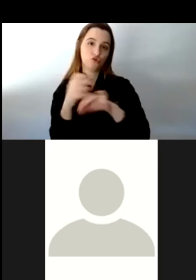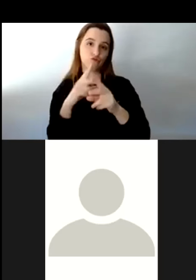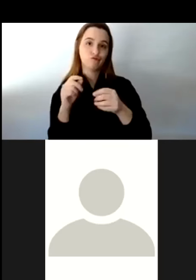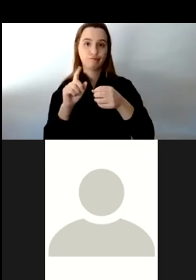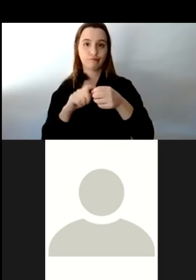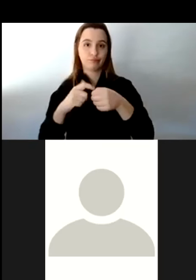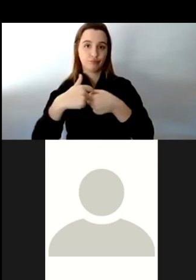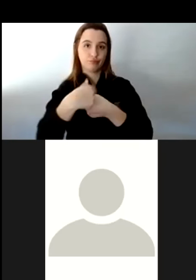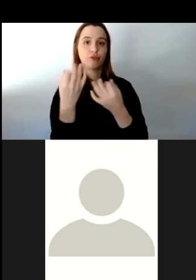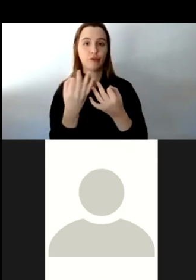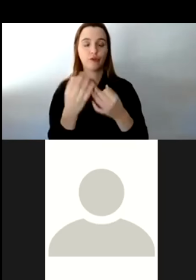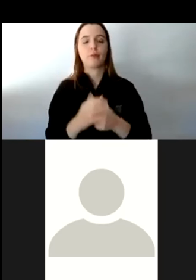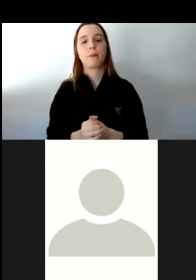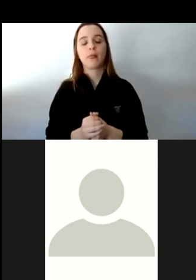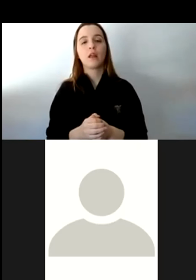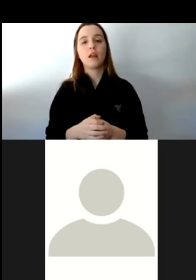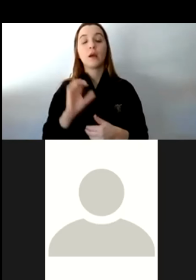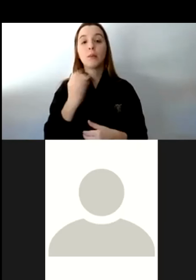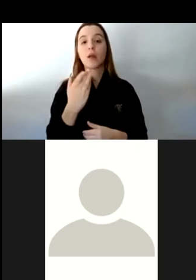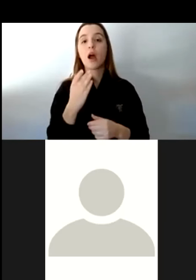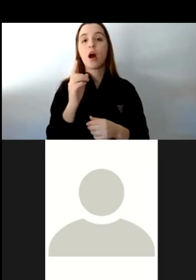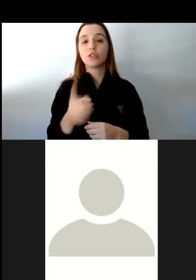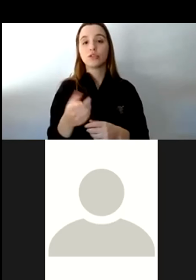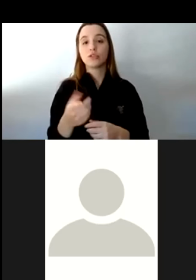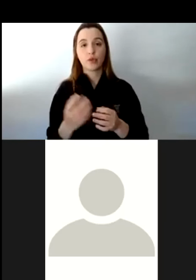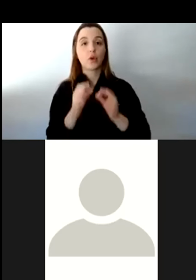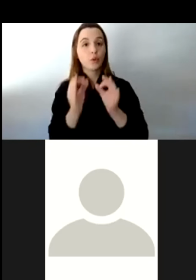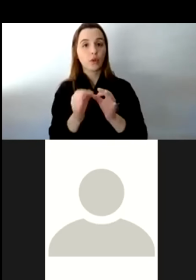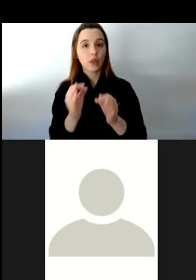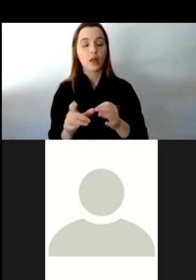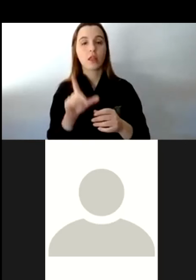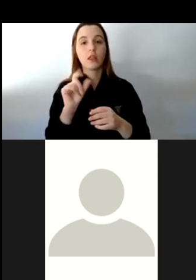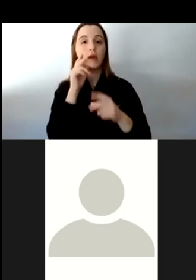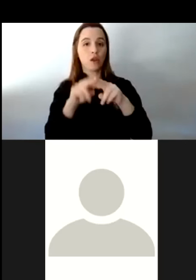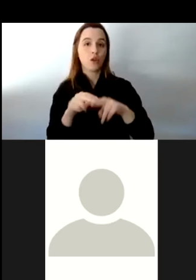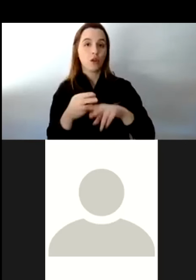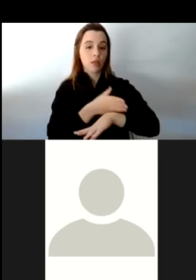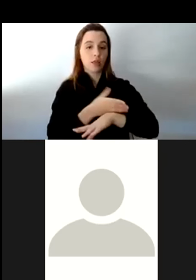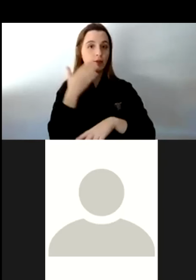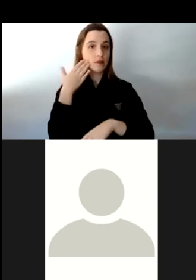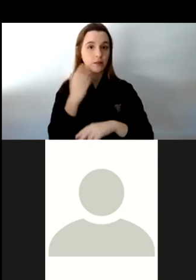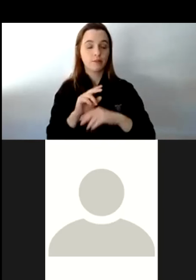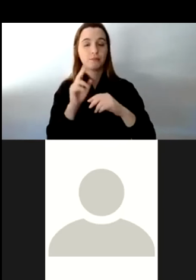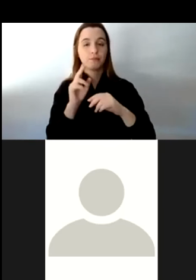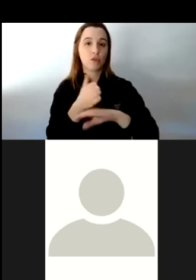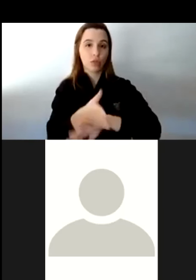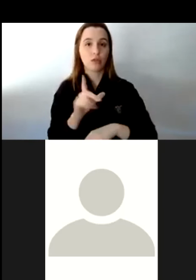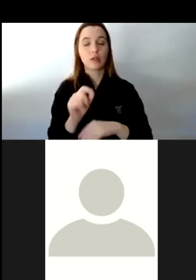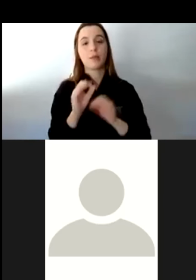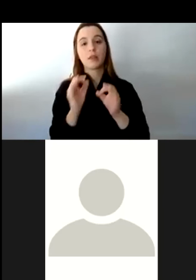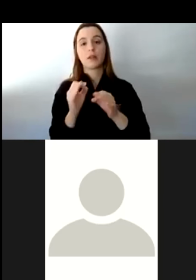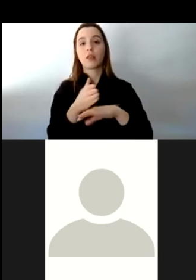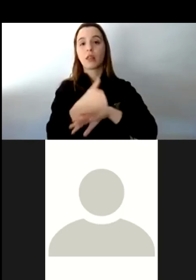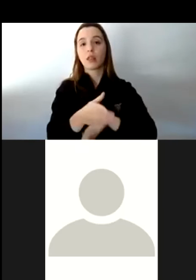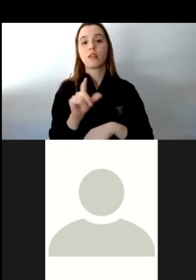As prioridades assumidas por esta estratégia foram a coordenação de cuidados, o acesso ao diagnóstico precoce, o acesso ao tratamento,